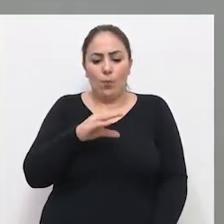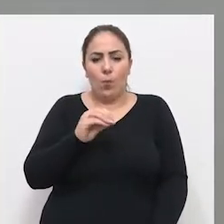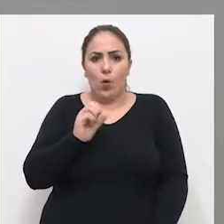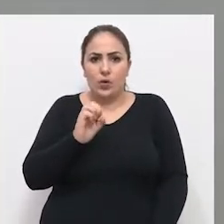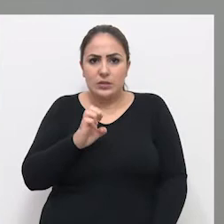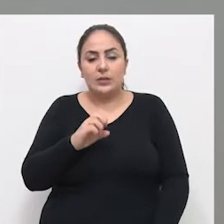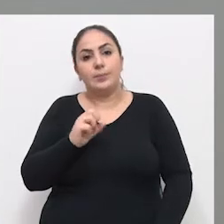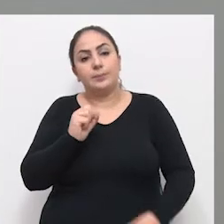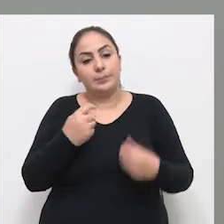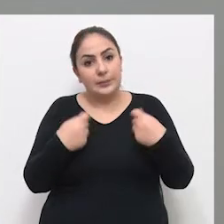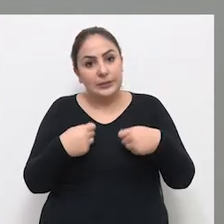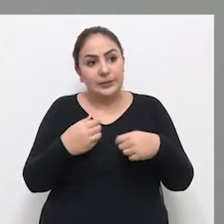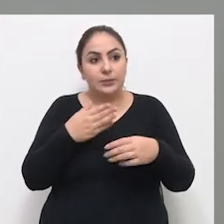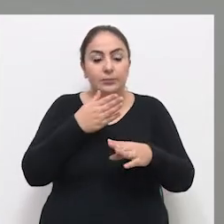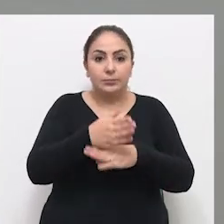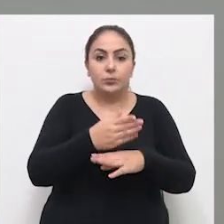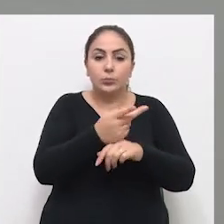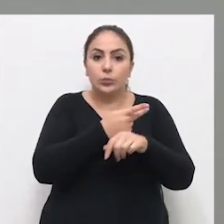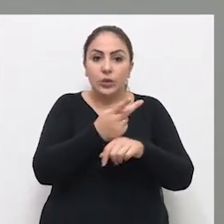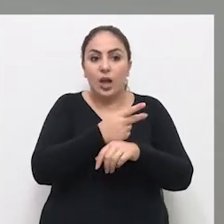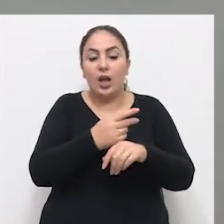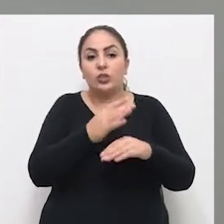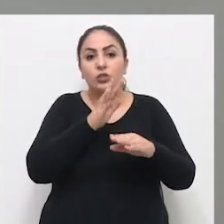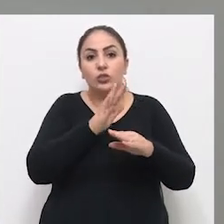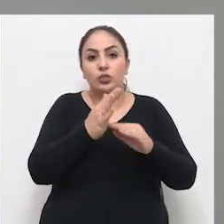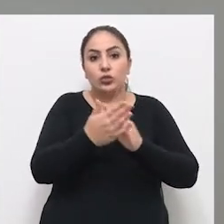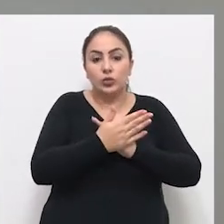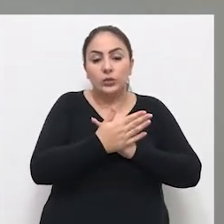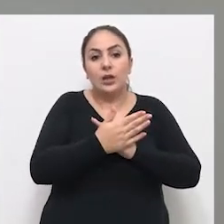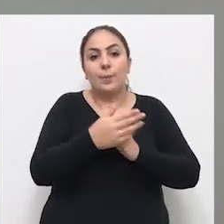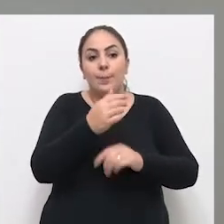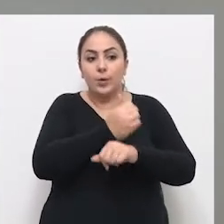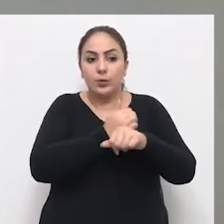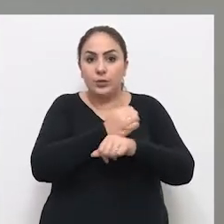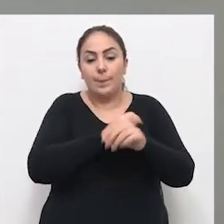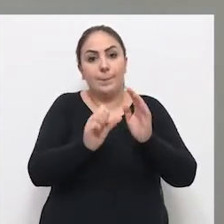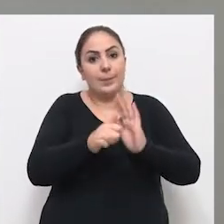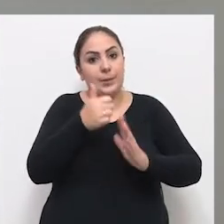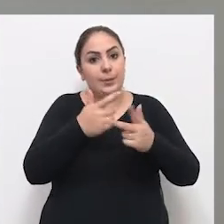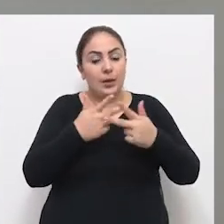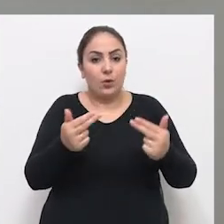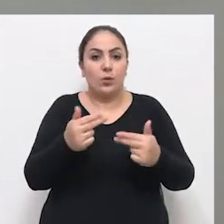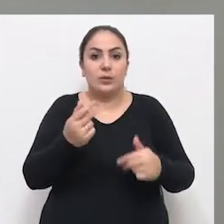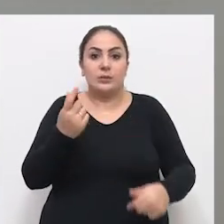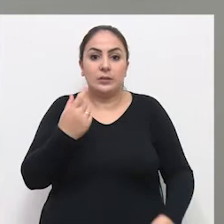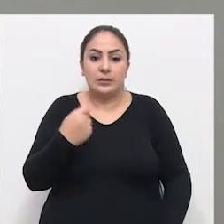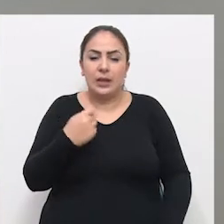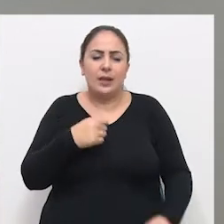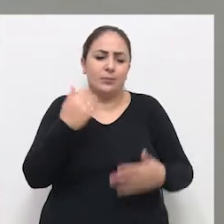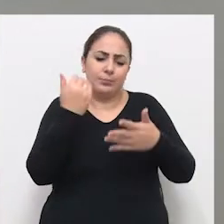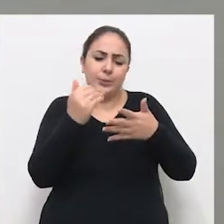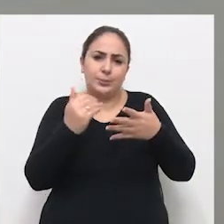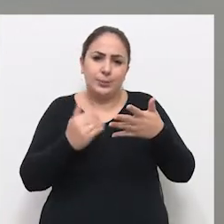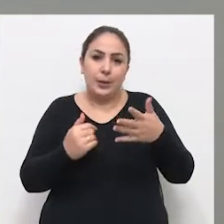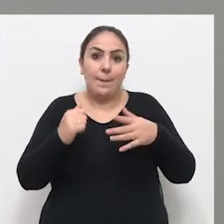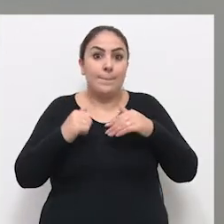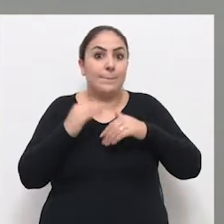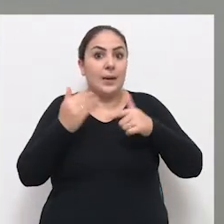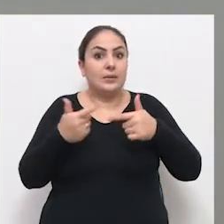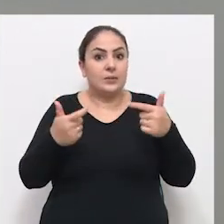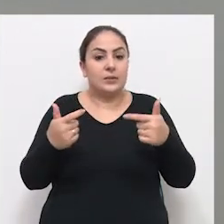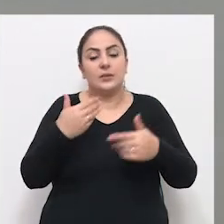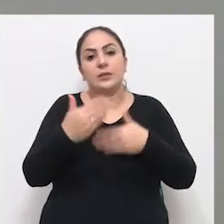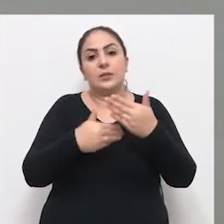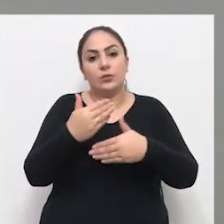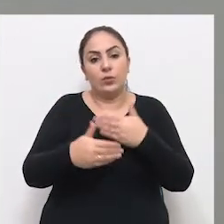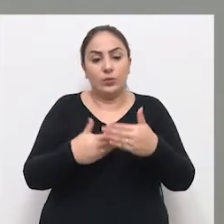ajuda profissional? Então, primeiro, existem alguns fatores a mais que podem